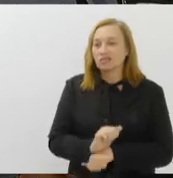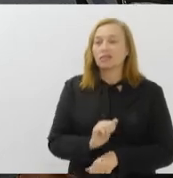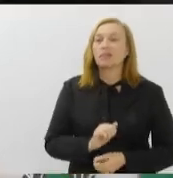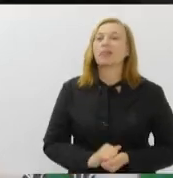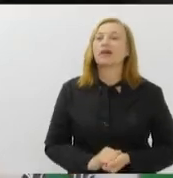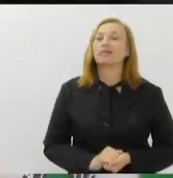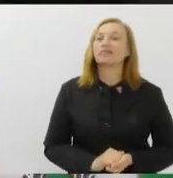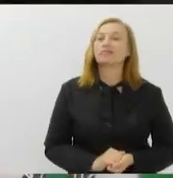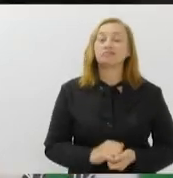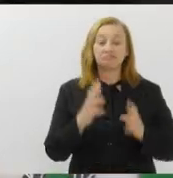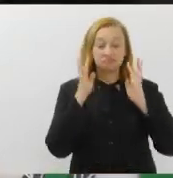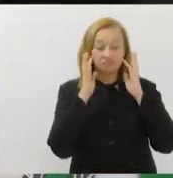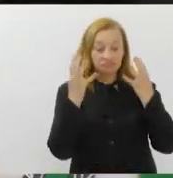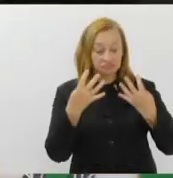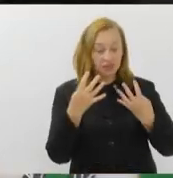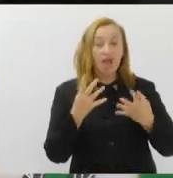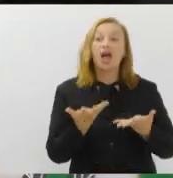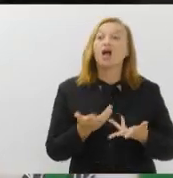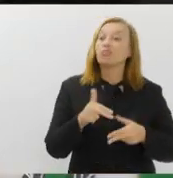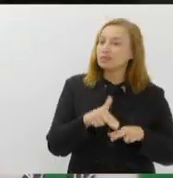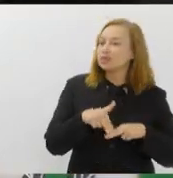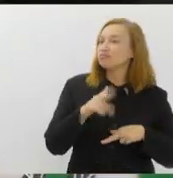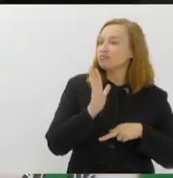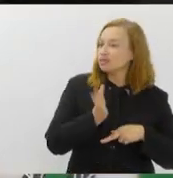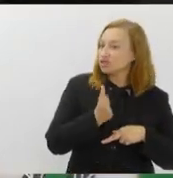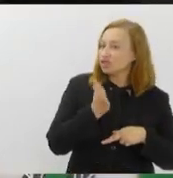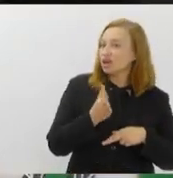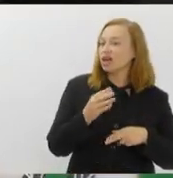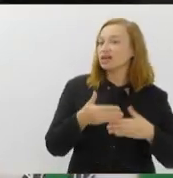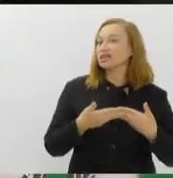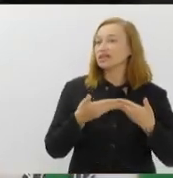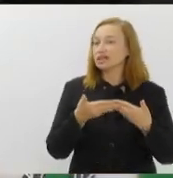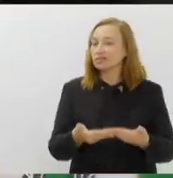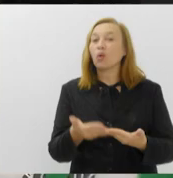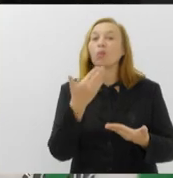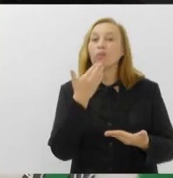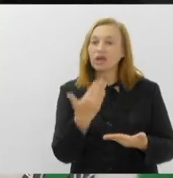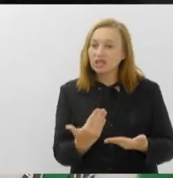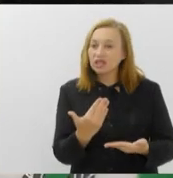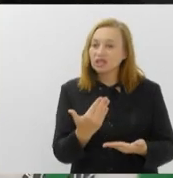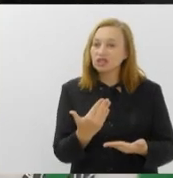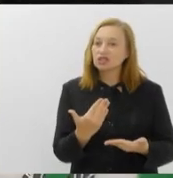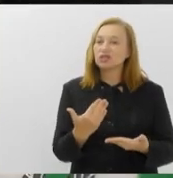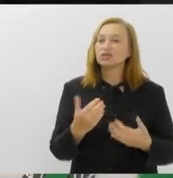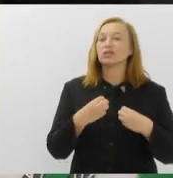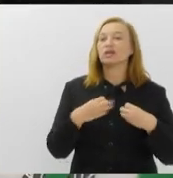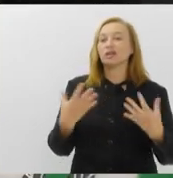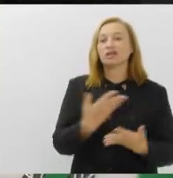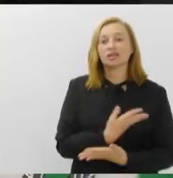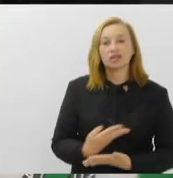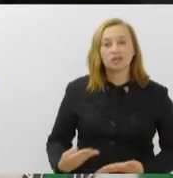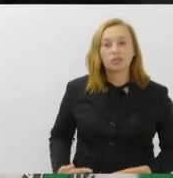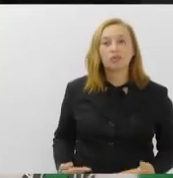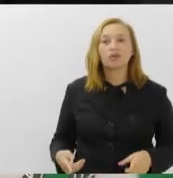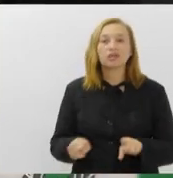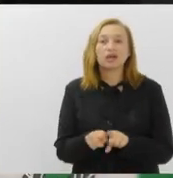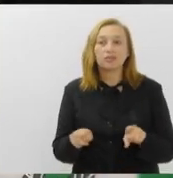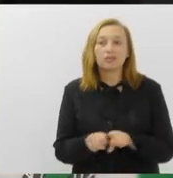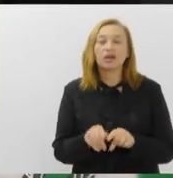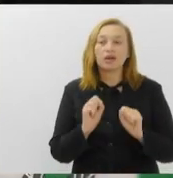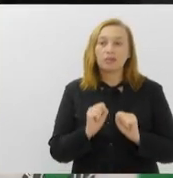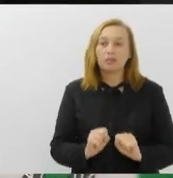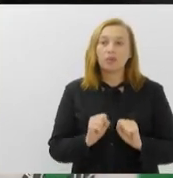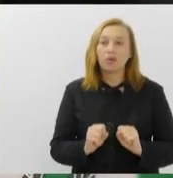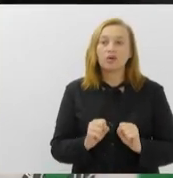nos chamou a atenção, e por isso eu já encaminho aqui como um pedido desta audiência também que possa